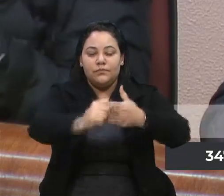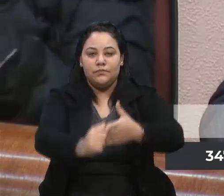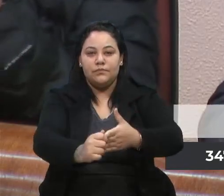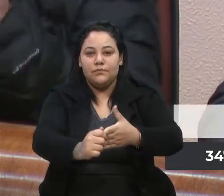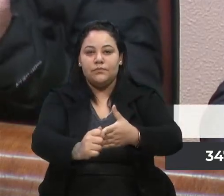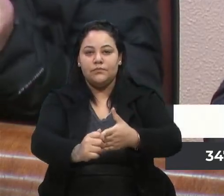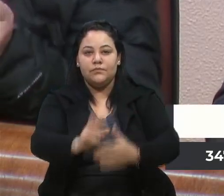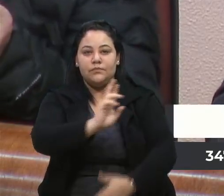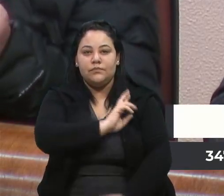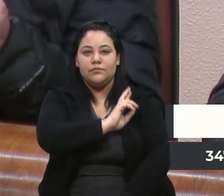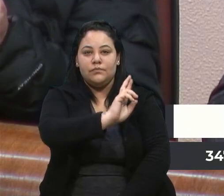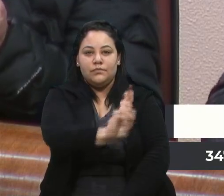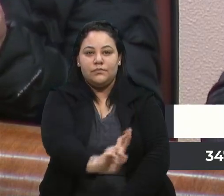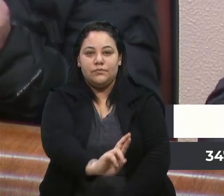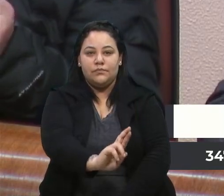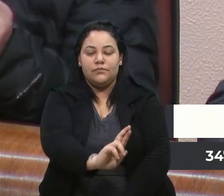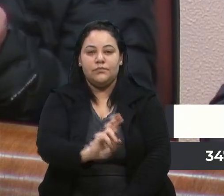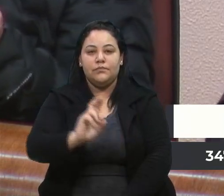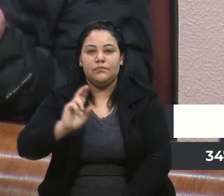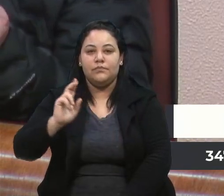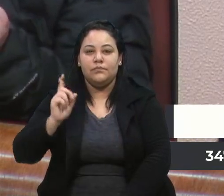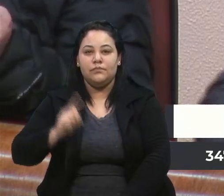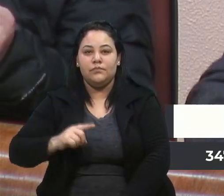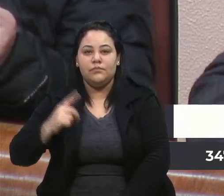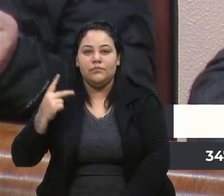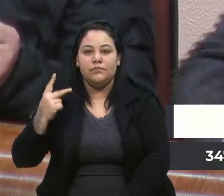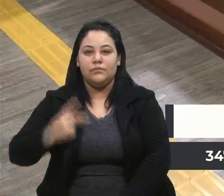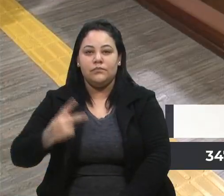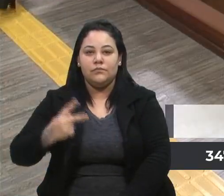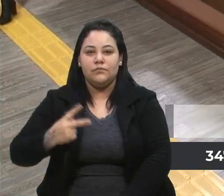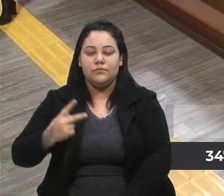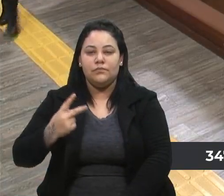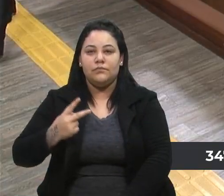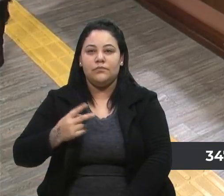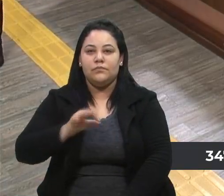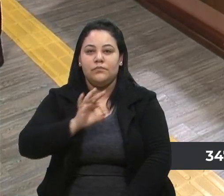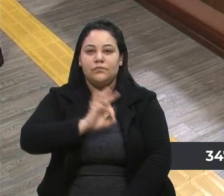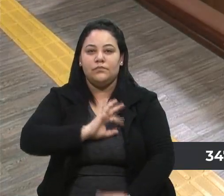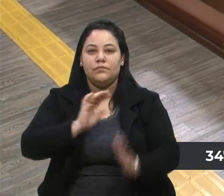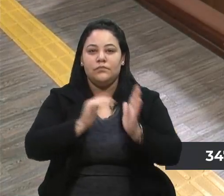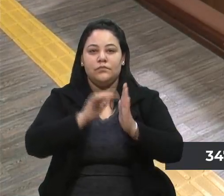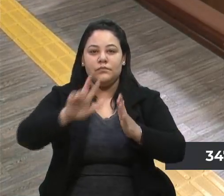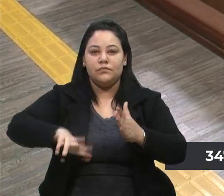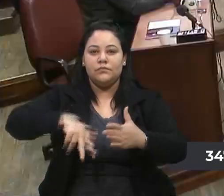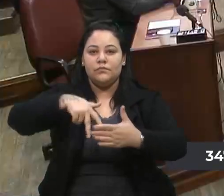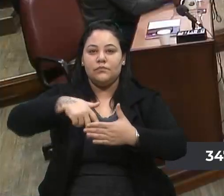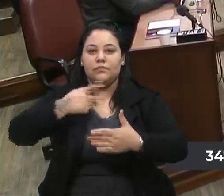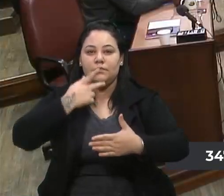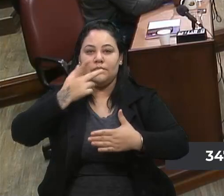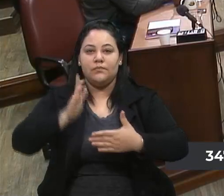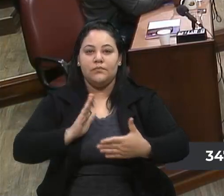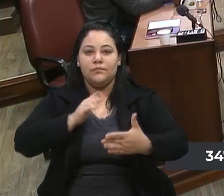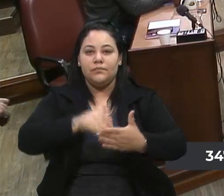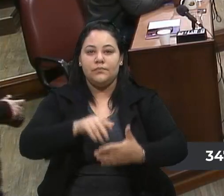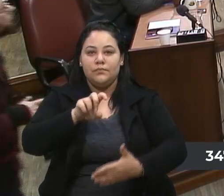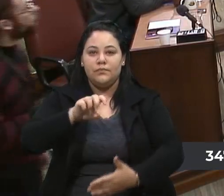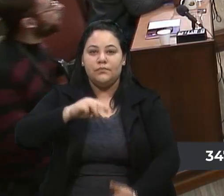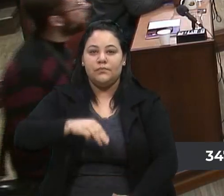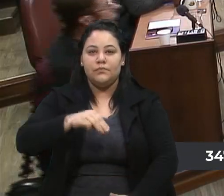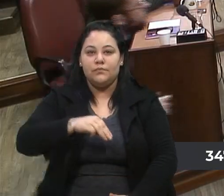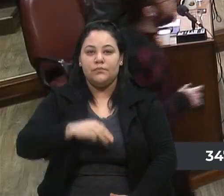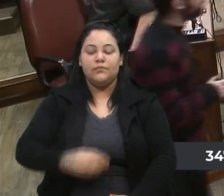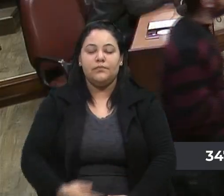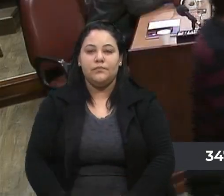representante do 12º Batalhão de Polícia Militar até a tribuna para a manifestação pelo tempo de até 5 minutos.